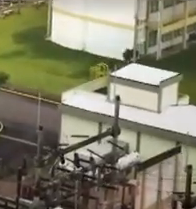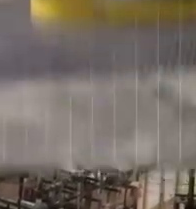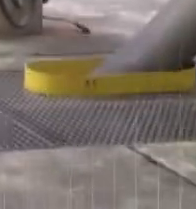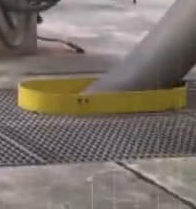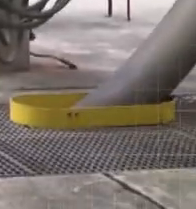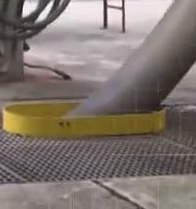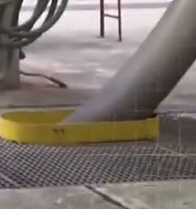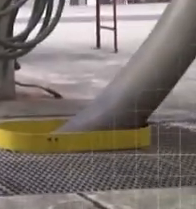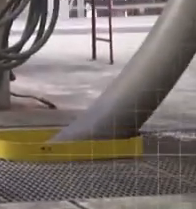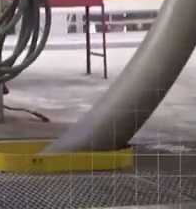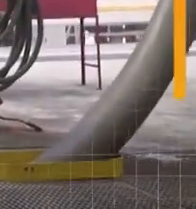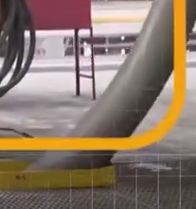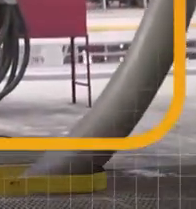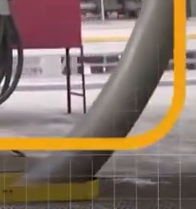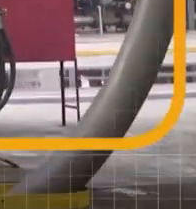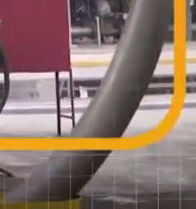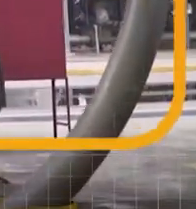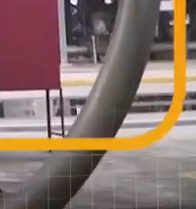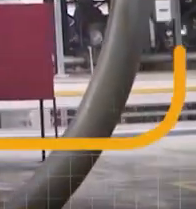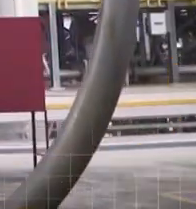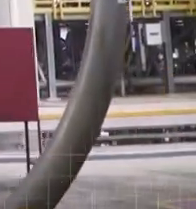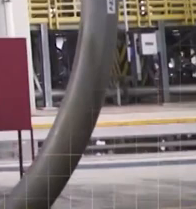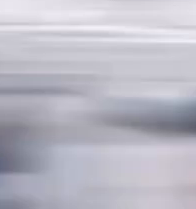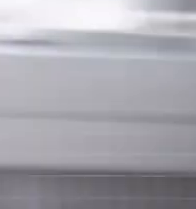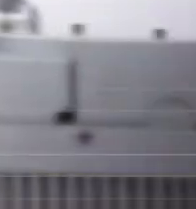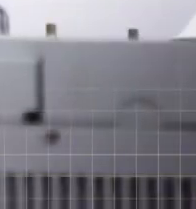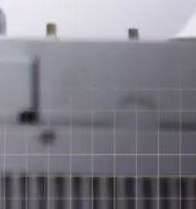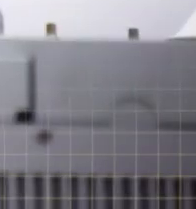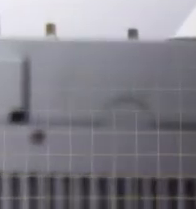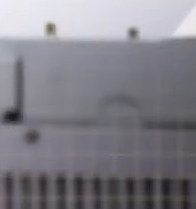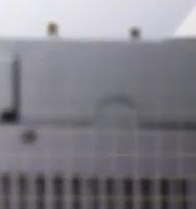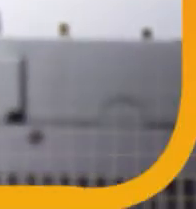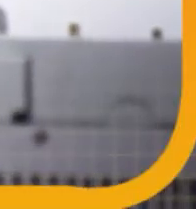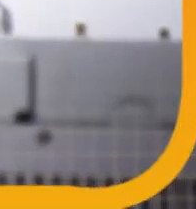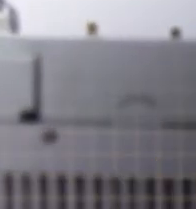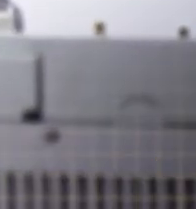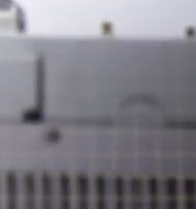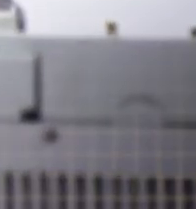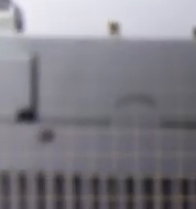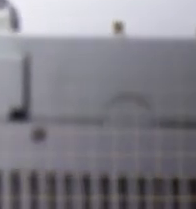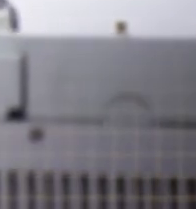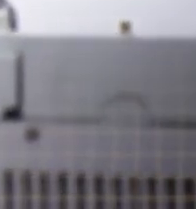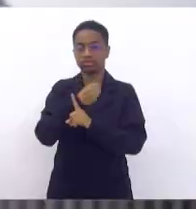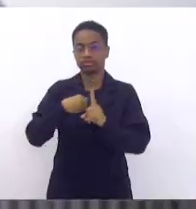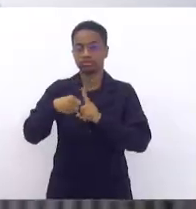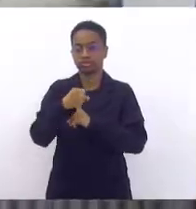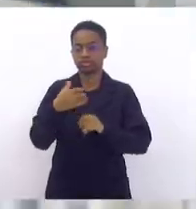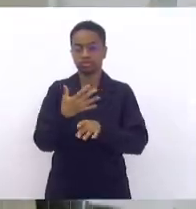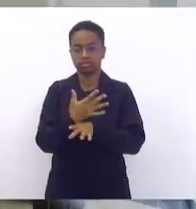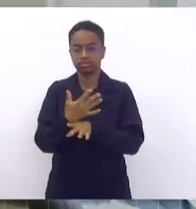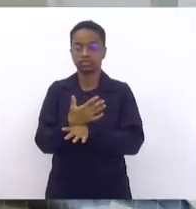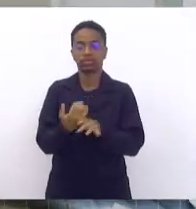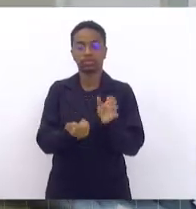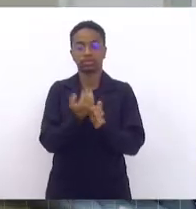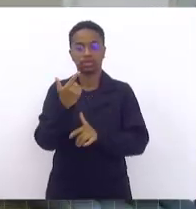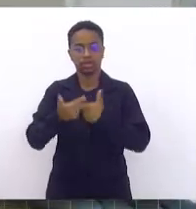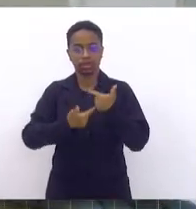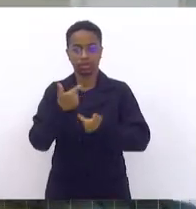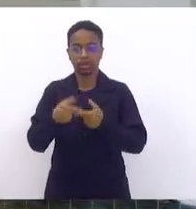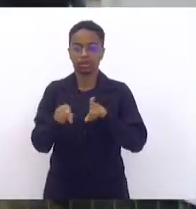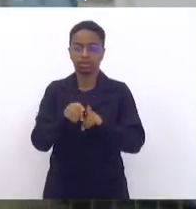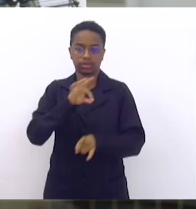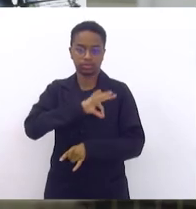Duque de Caxias somos uma empresa que colabora com desenvolvimento econômico e social da cidade gerando empregos e renda para muita